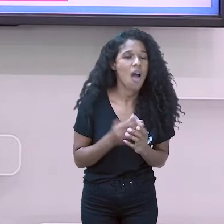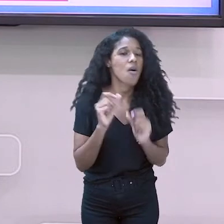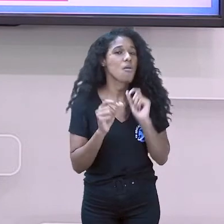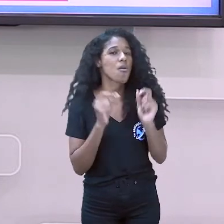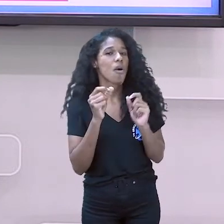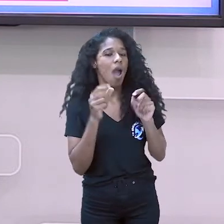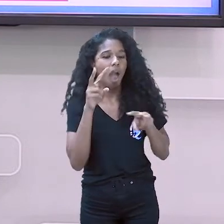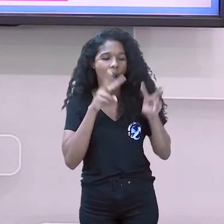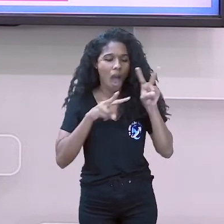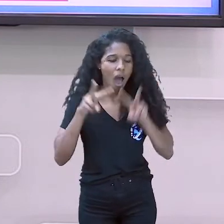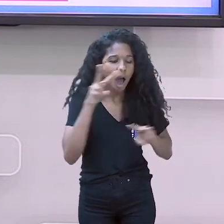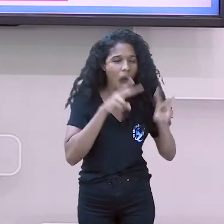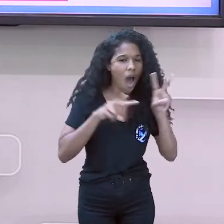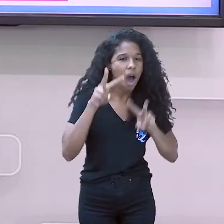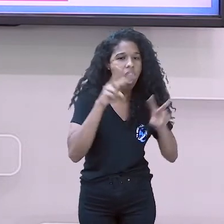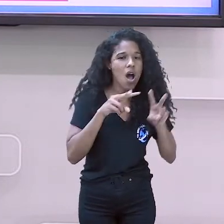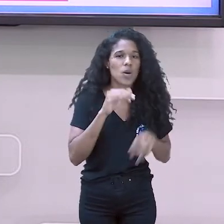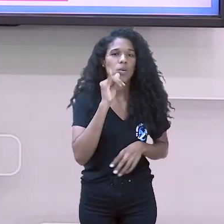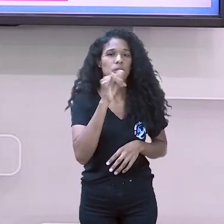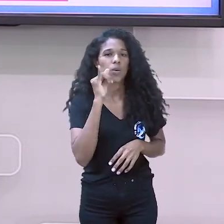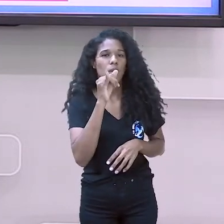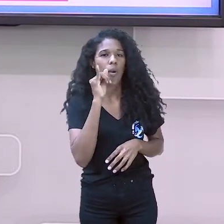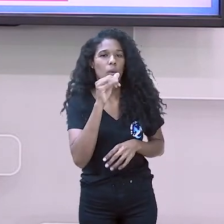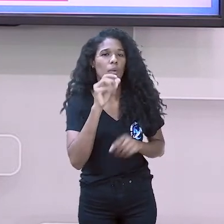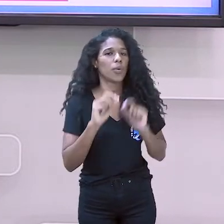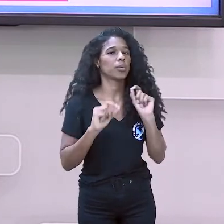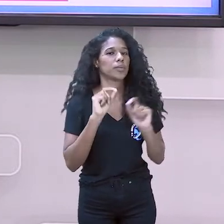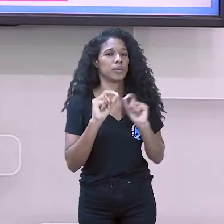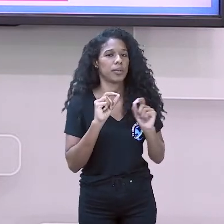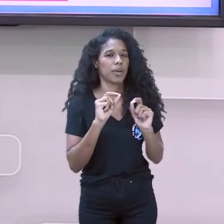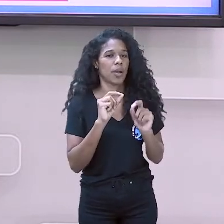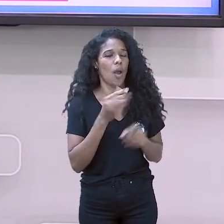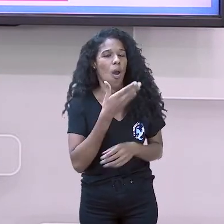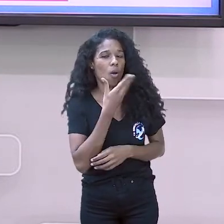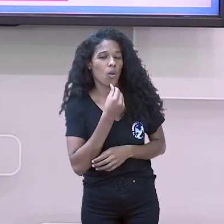conto Bilhete de Amor de Elias José, dentro do que